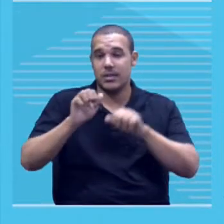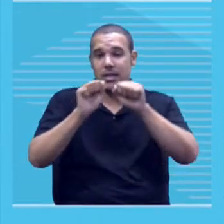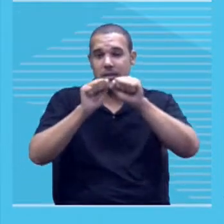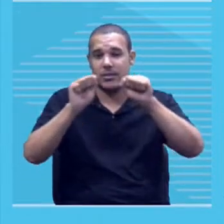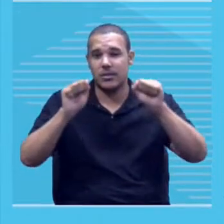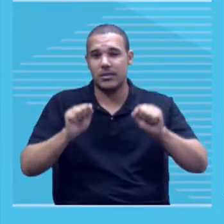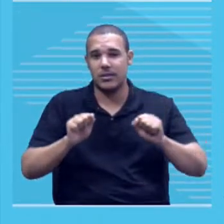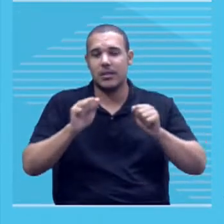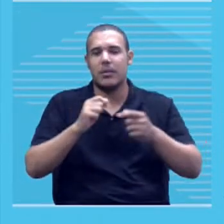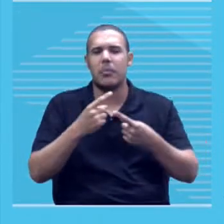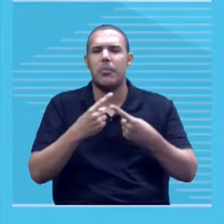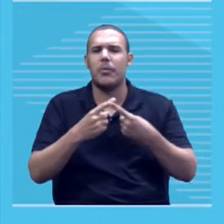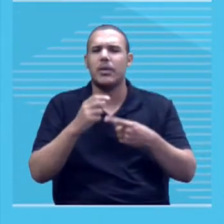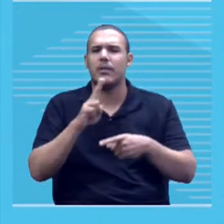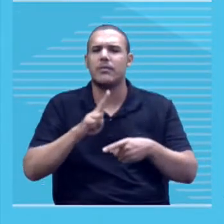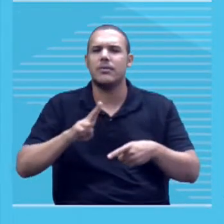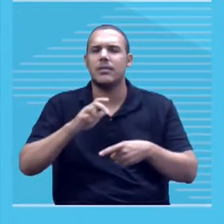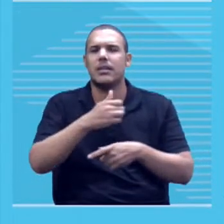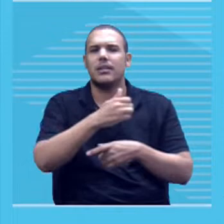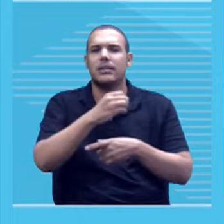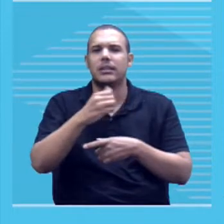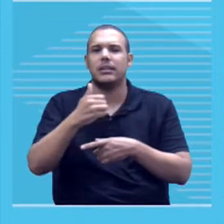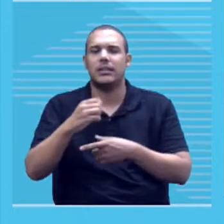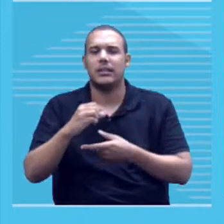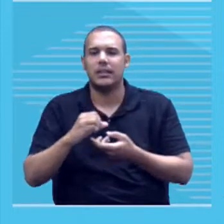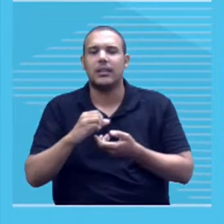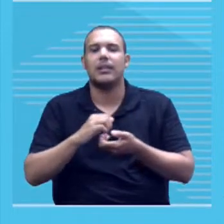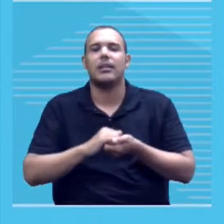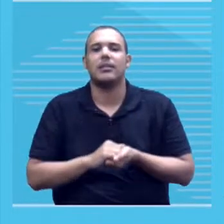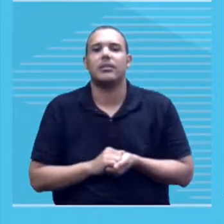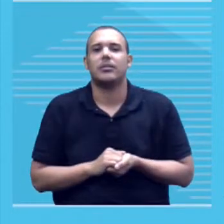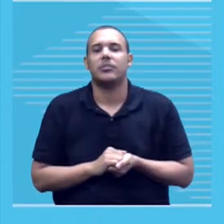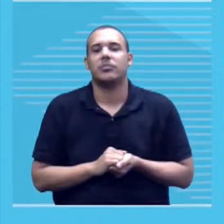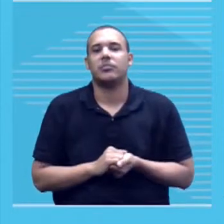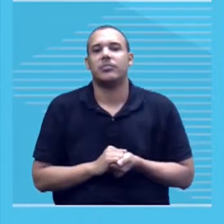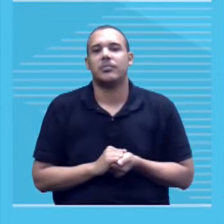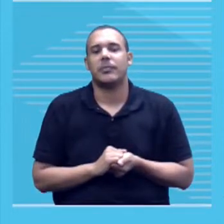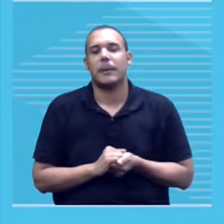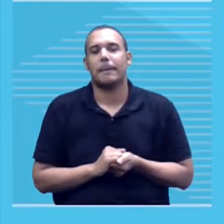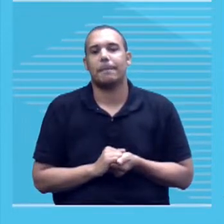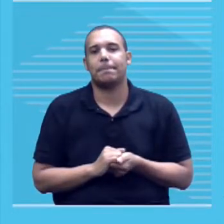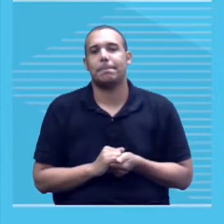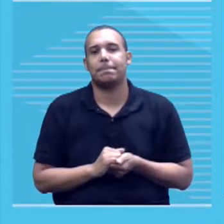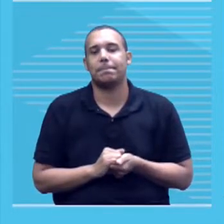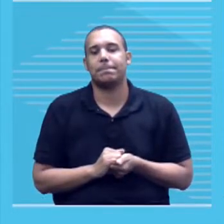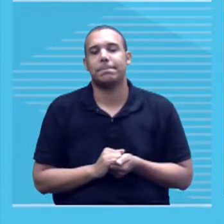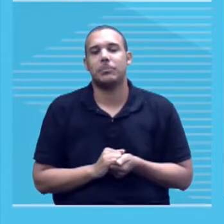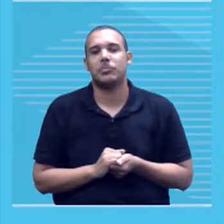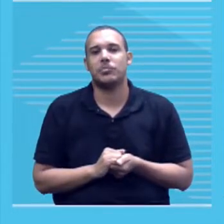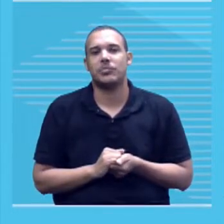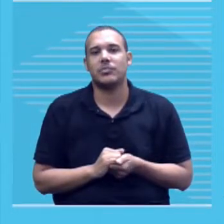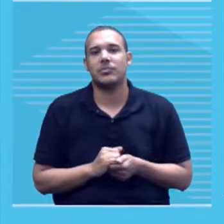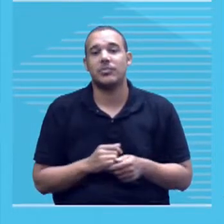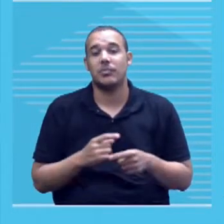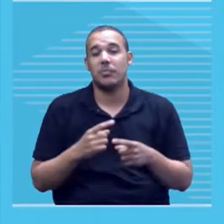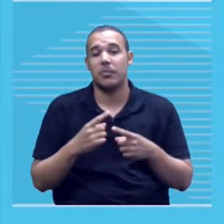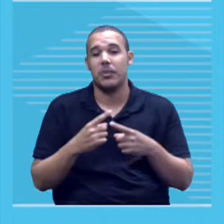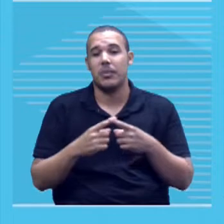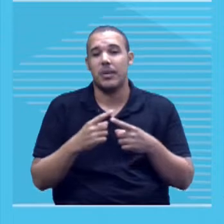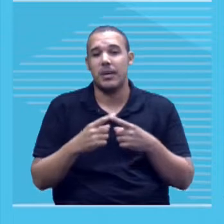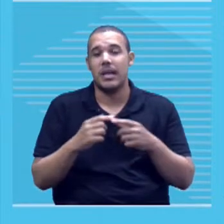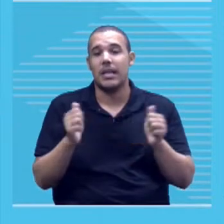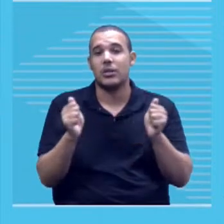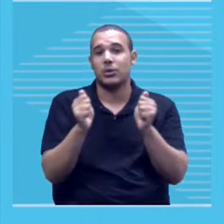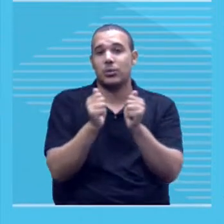eu vou usar o 110? Pelo fato daquela questão ter tido um misto, né? Ele juntou